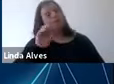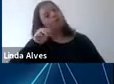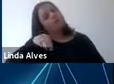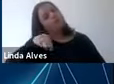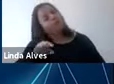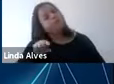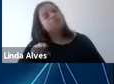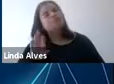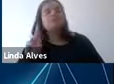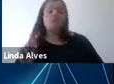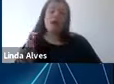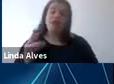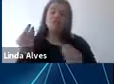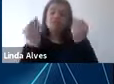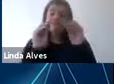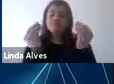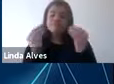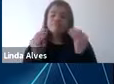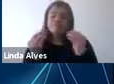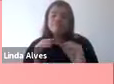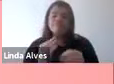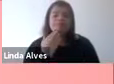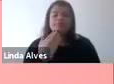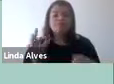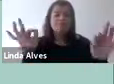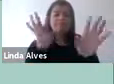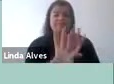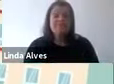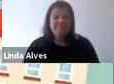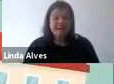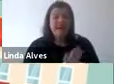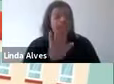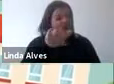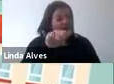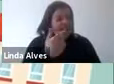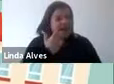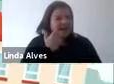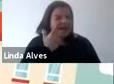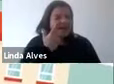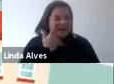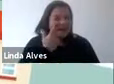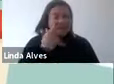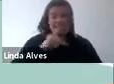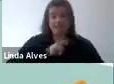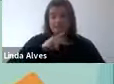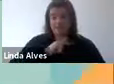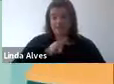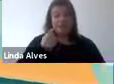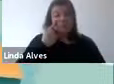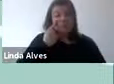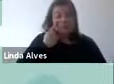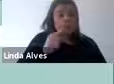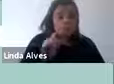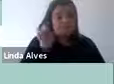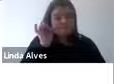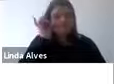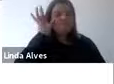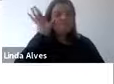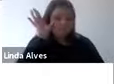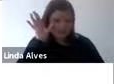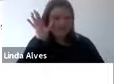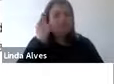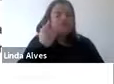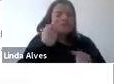preencher os campos solicitados e pronto. Ah, e é pela nossa ferramenta do Ache Fácil que você confere